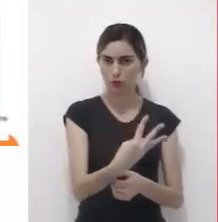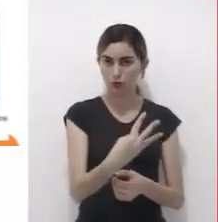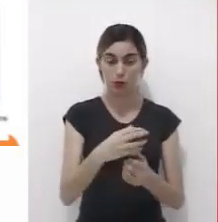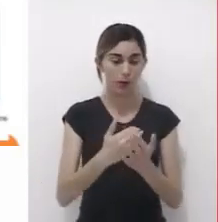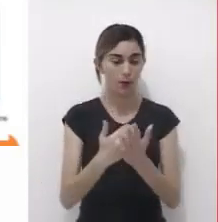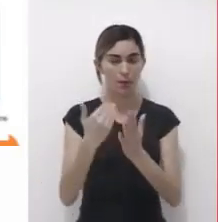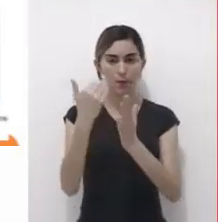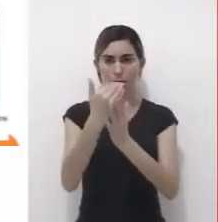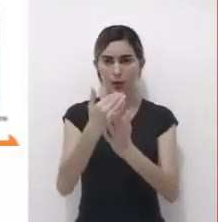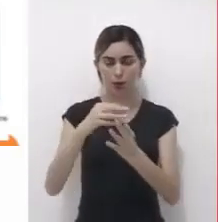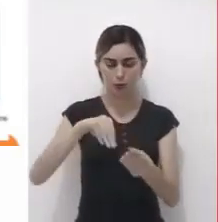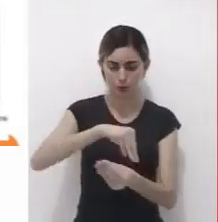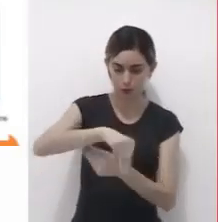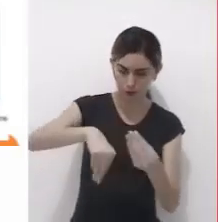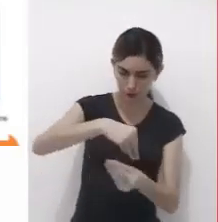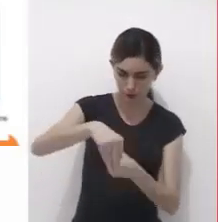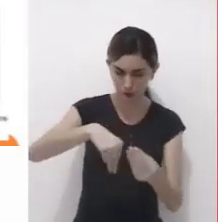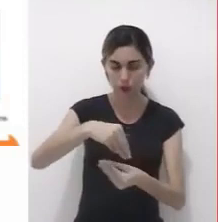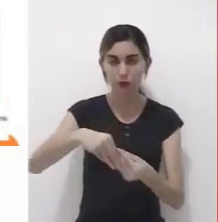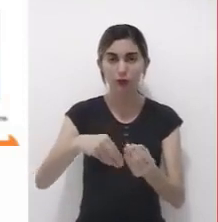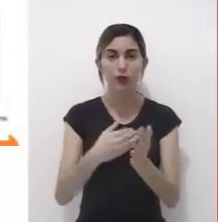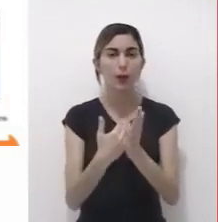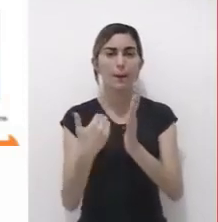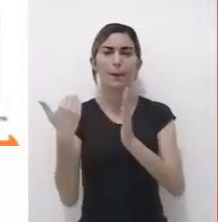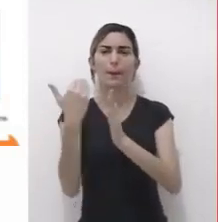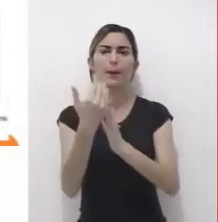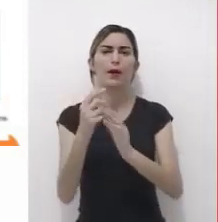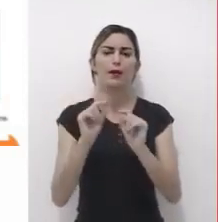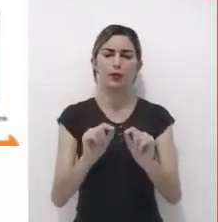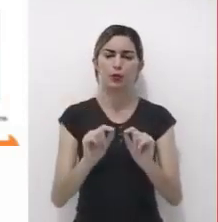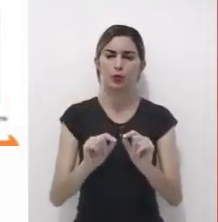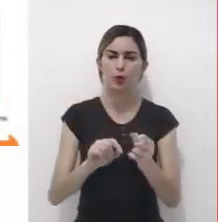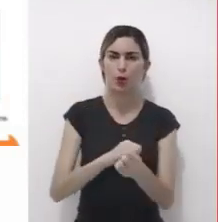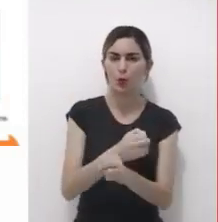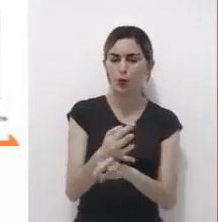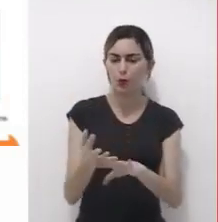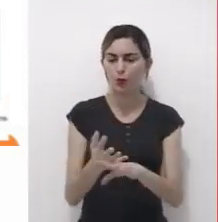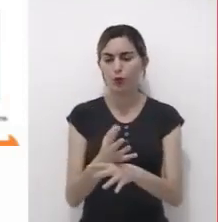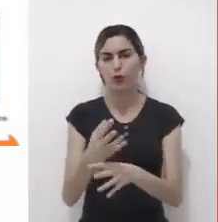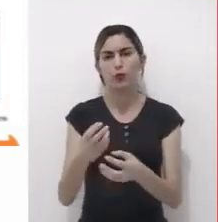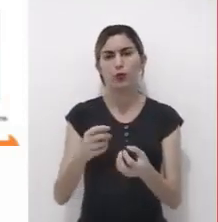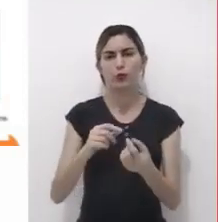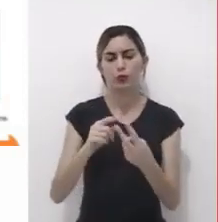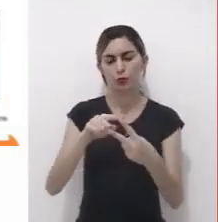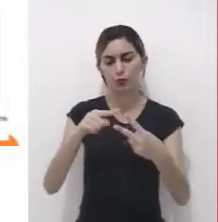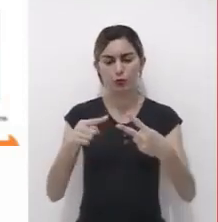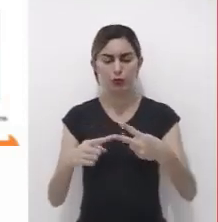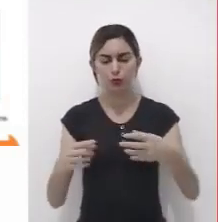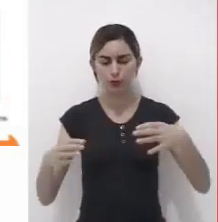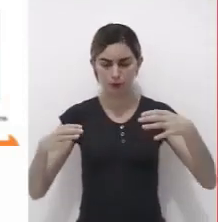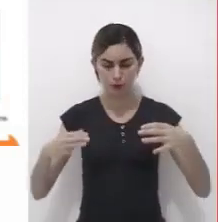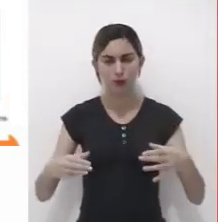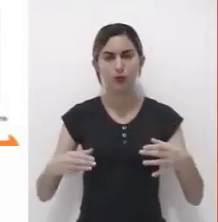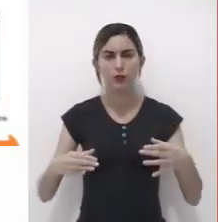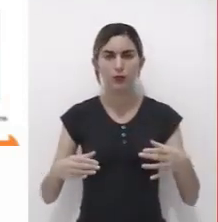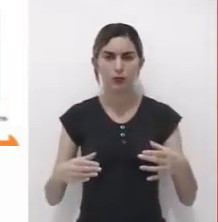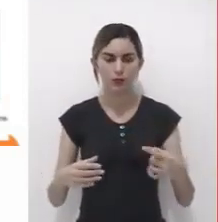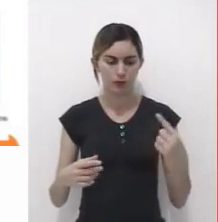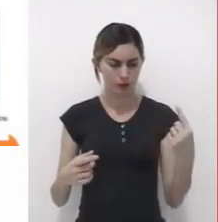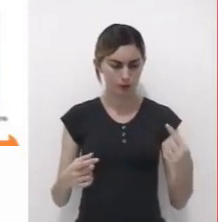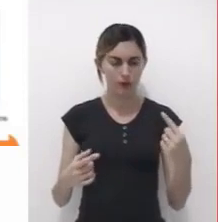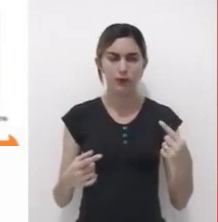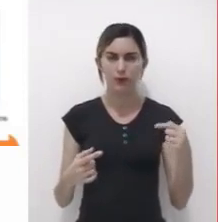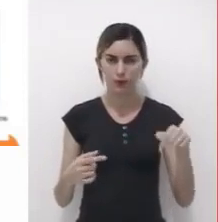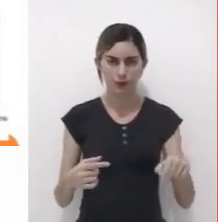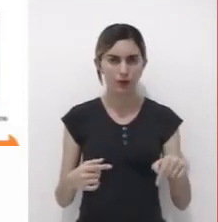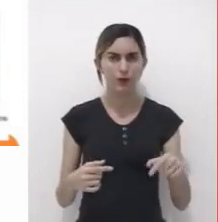a concentração dos reagentes, maior vai ser a reação. Então eu tenho aí dois recipientes, onde no